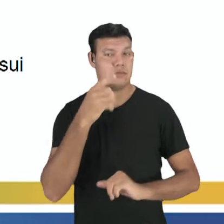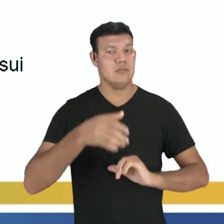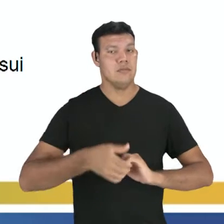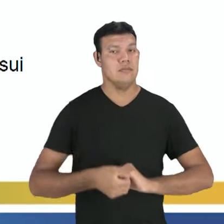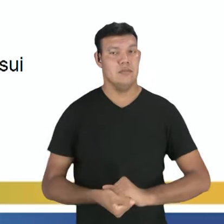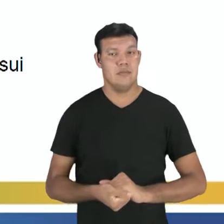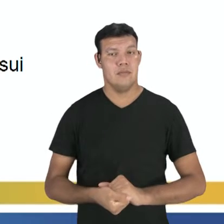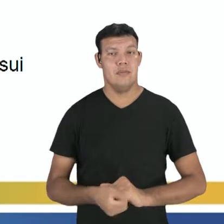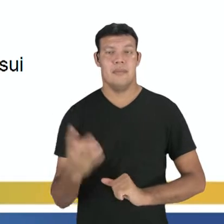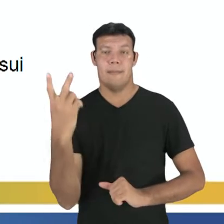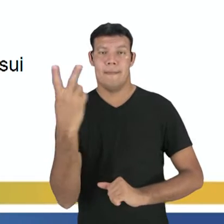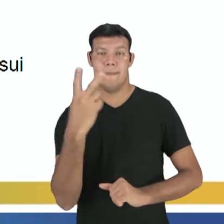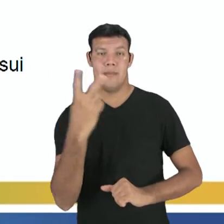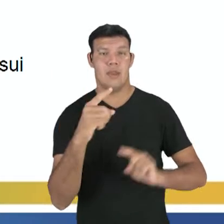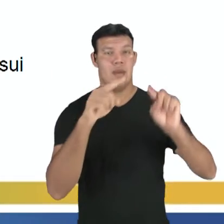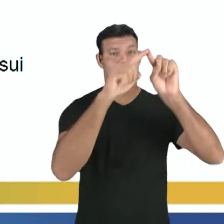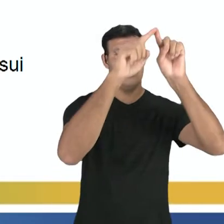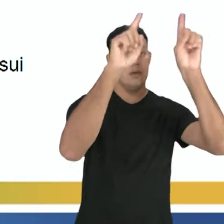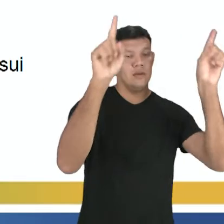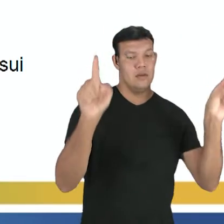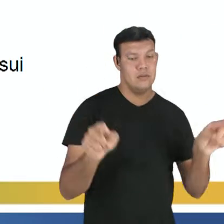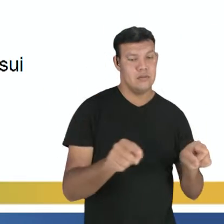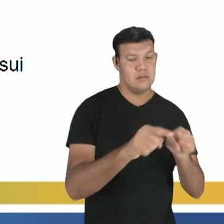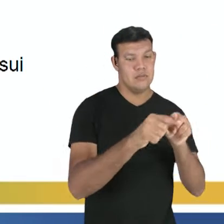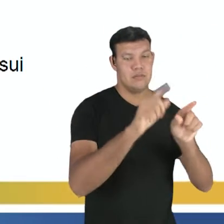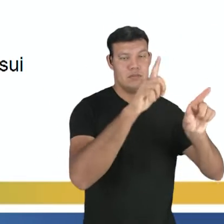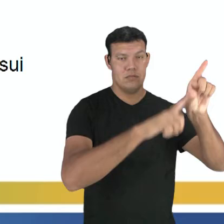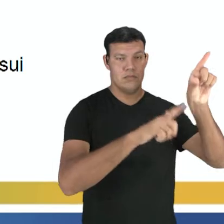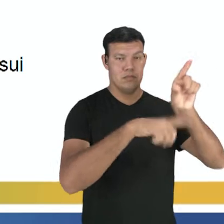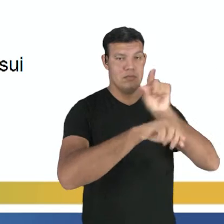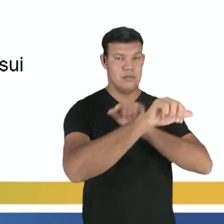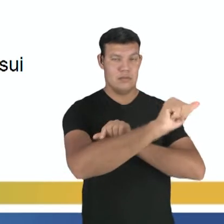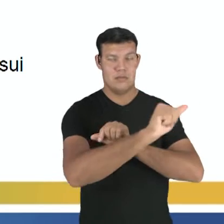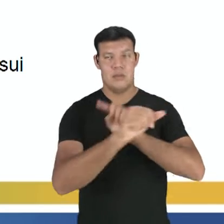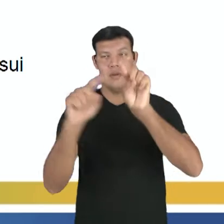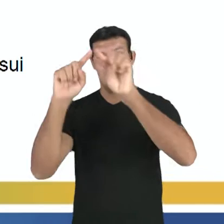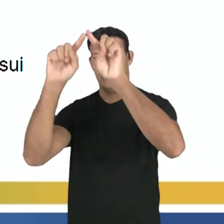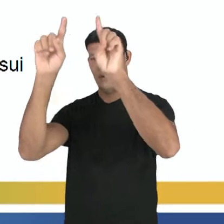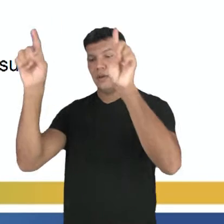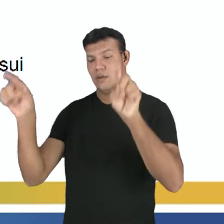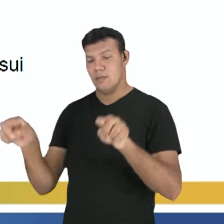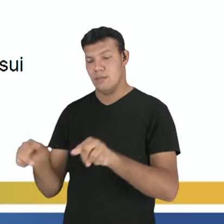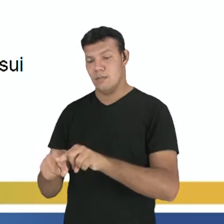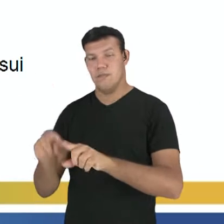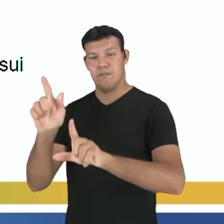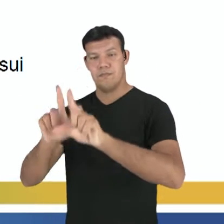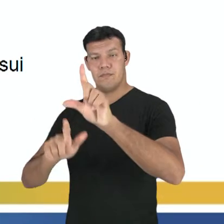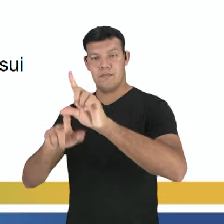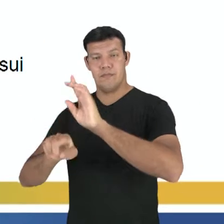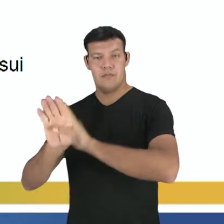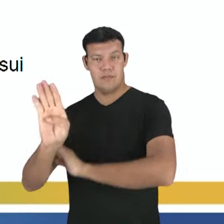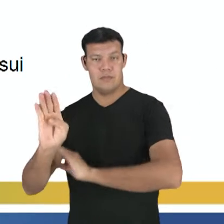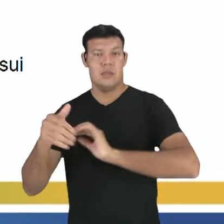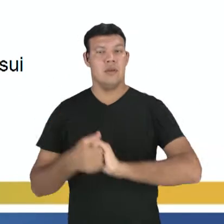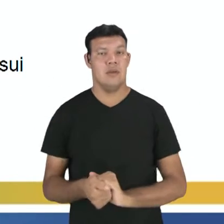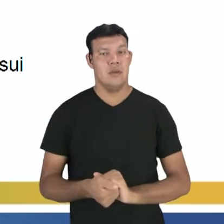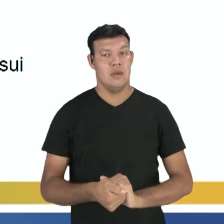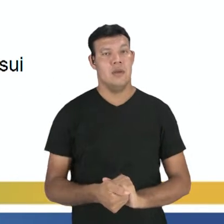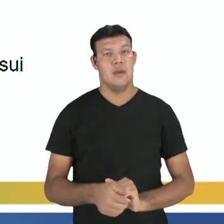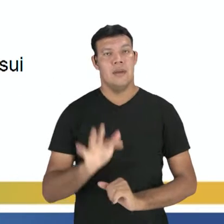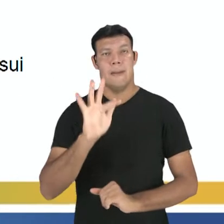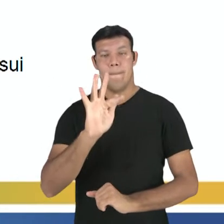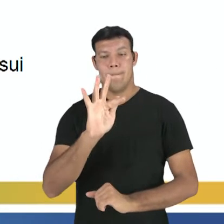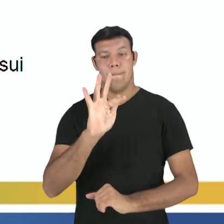temos dois diagramas, no conjunto A e o conjunto B, onde diz, a função de